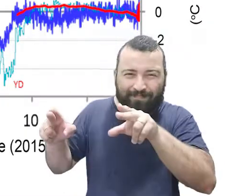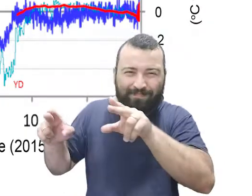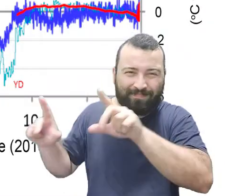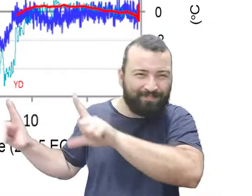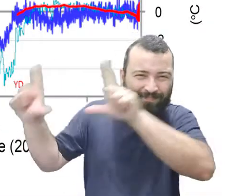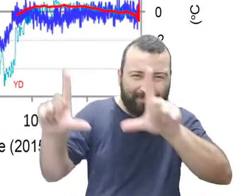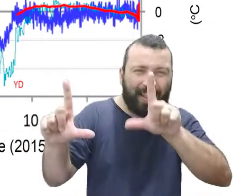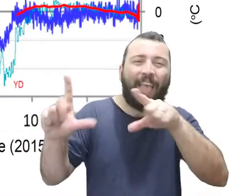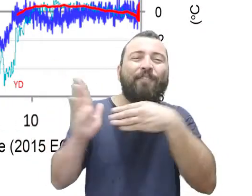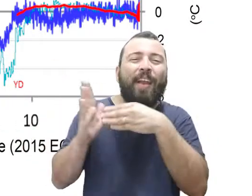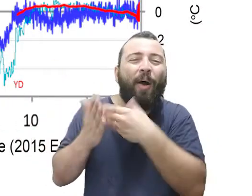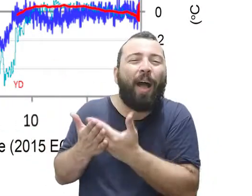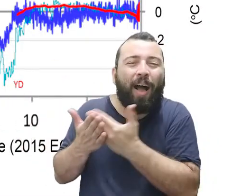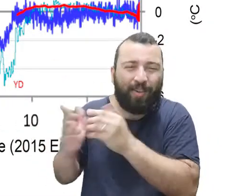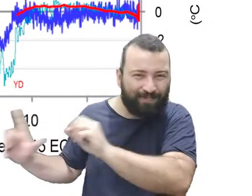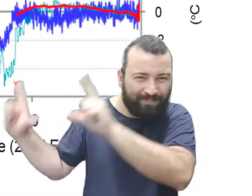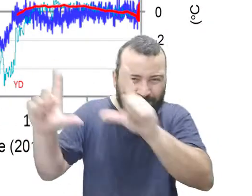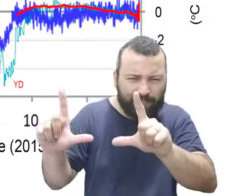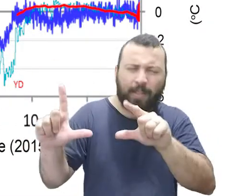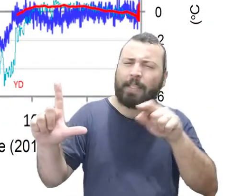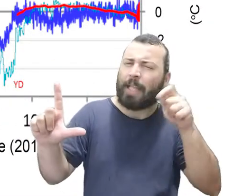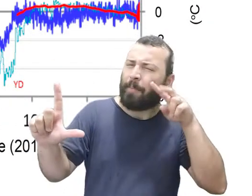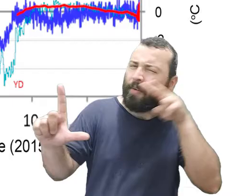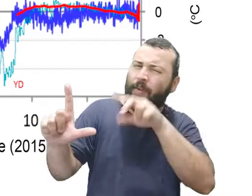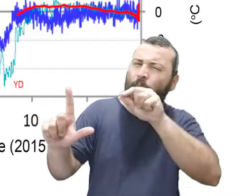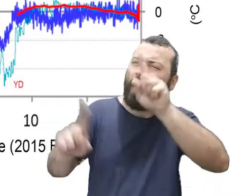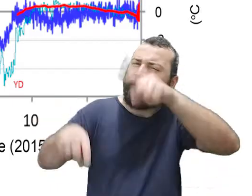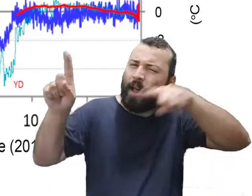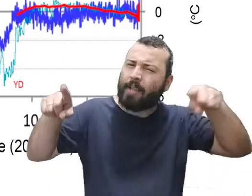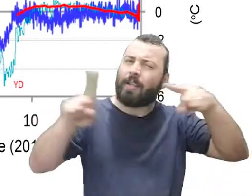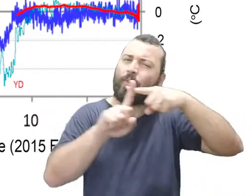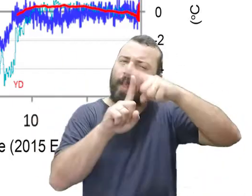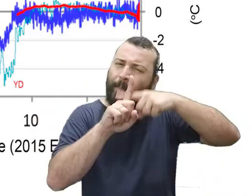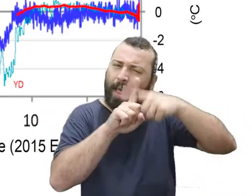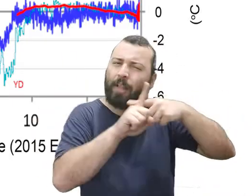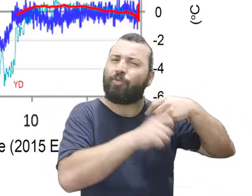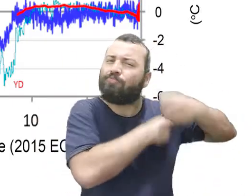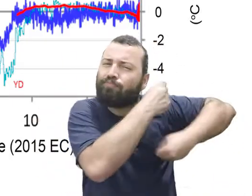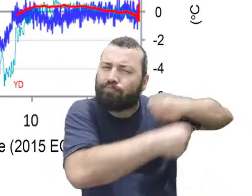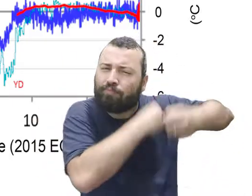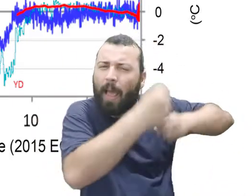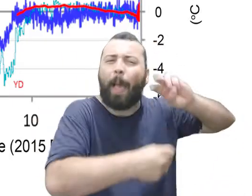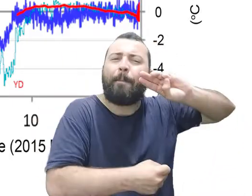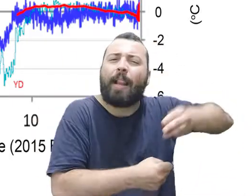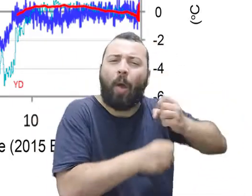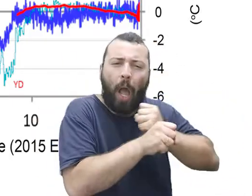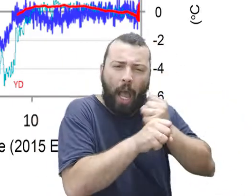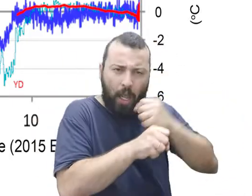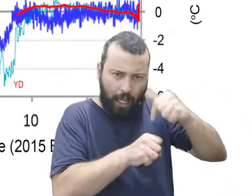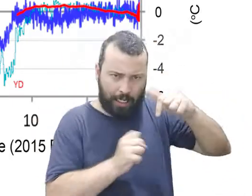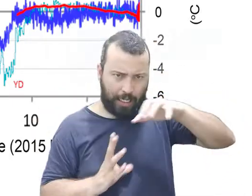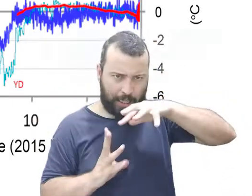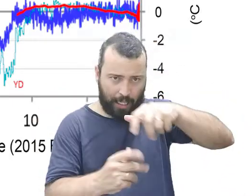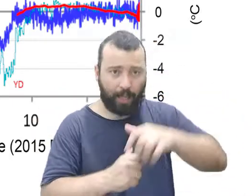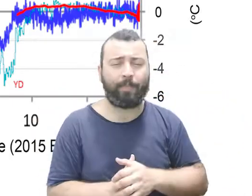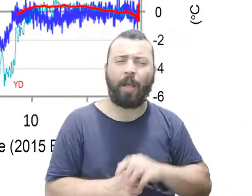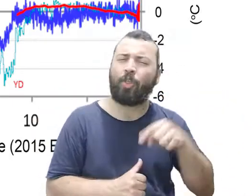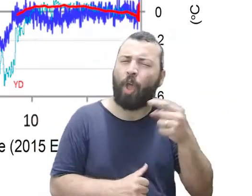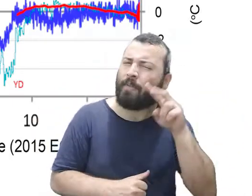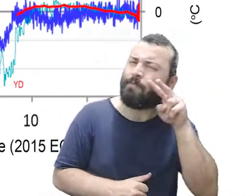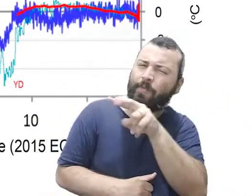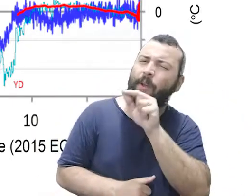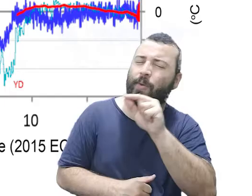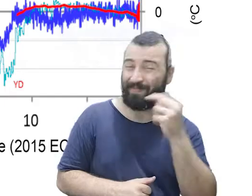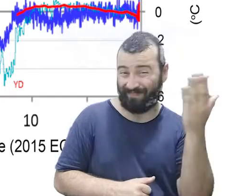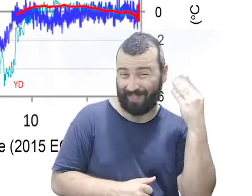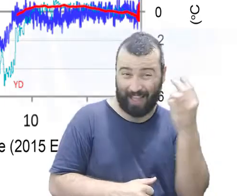figura que ela apresenta no final da aula, onde nós vemos as variações de temperatura ao longo dos últimos milhões de anos da Terra, e nós vemos